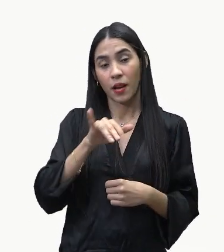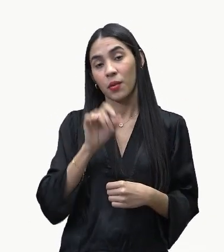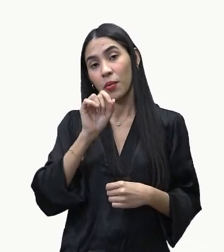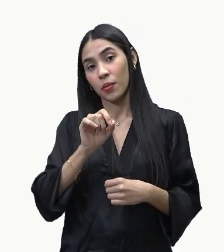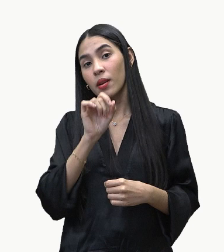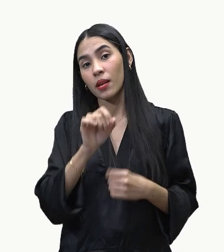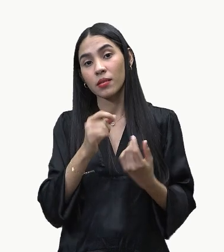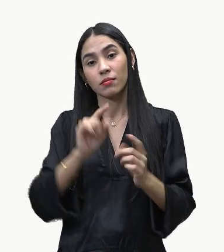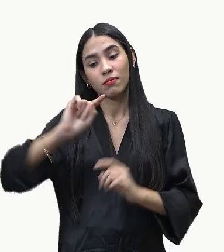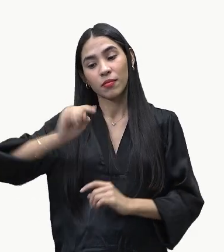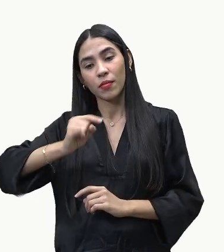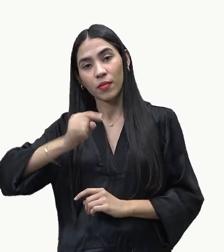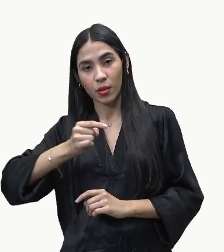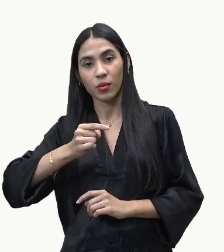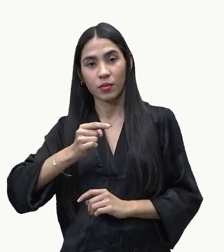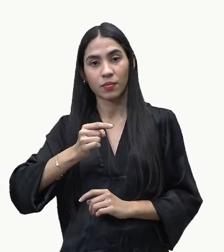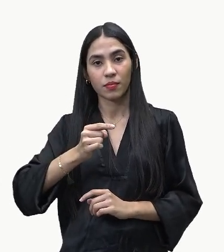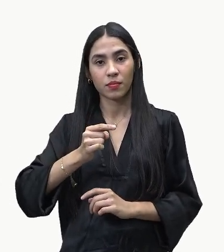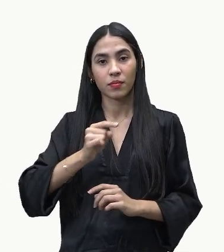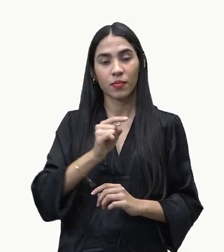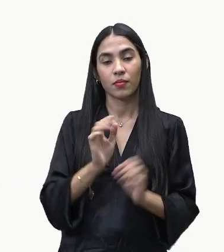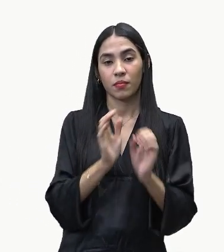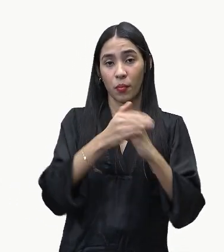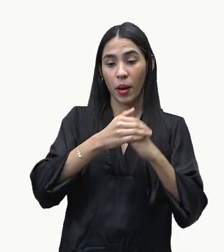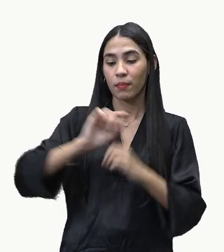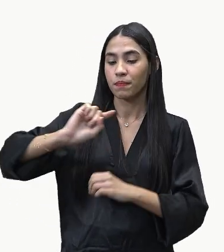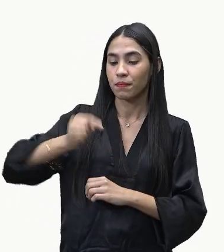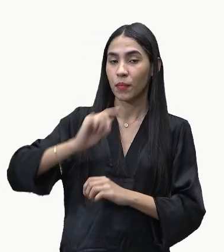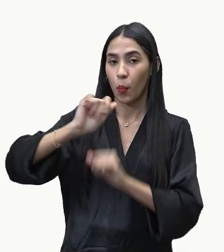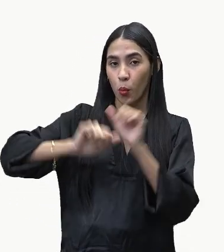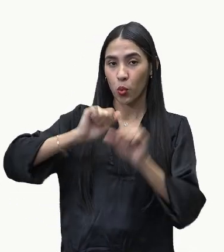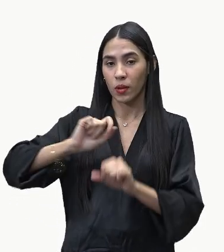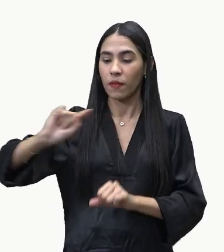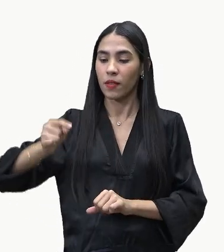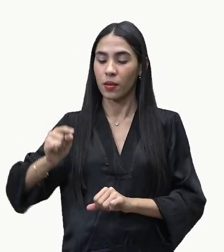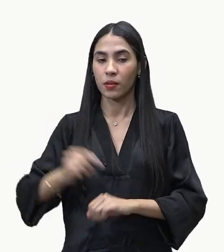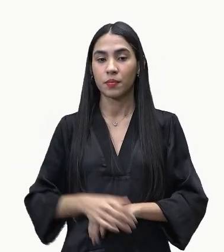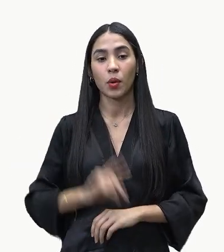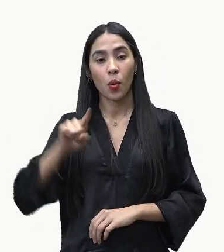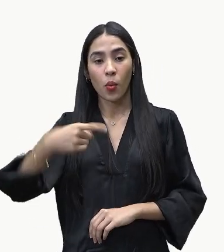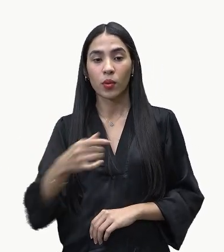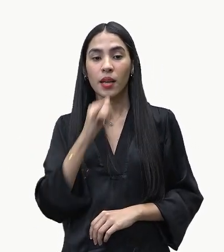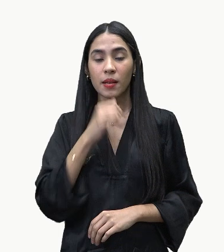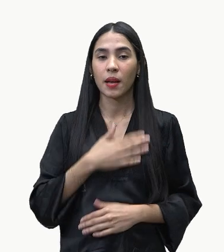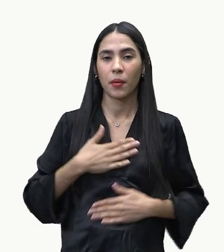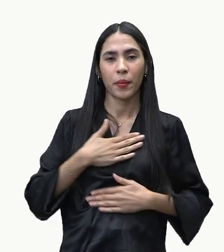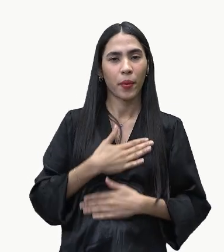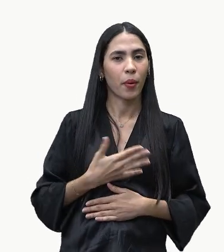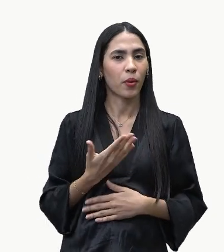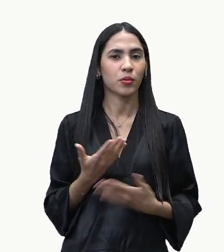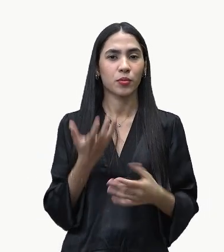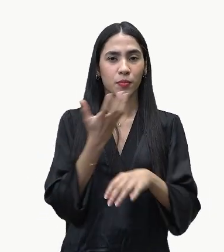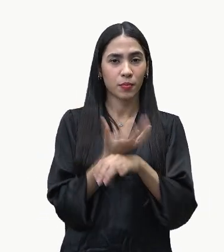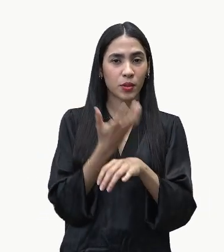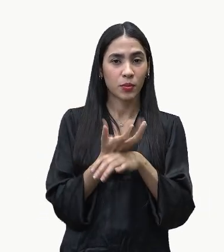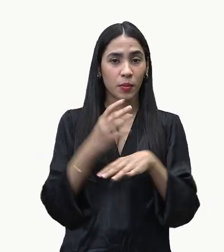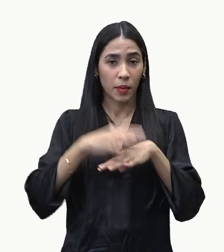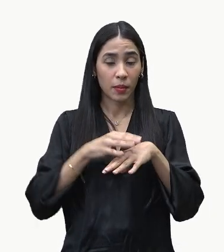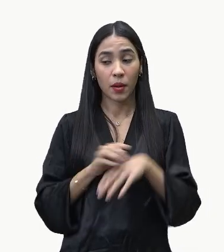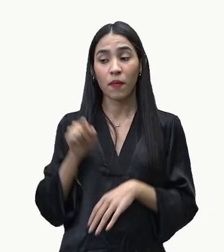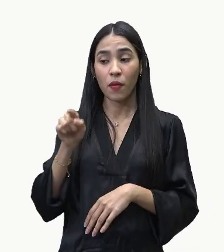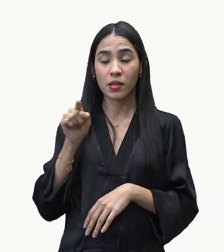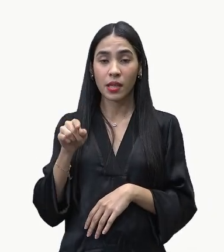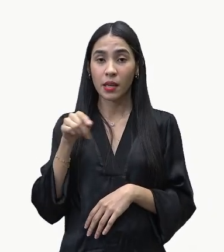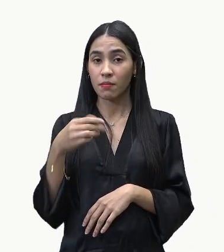virar esta vírgula, vai dar espaço para essa vírgula. Outro exemplo. Eu gosto de matemática, você de